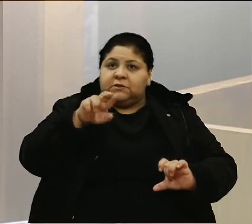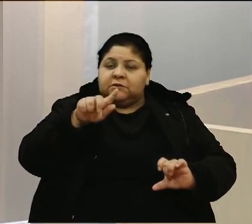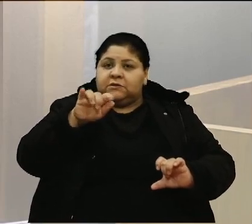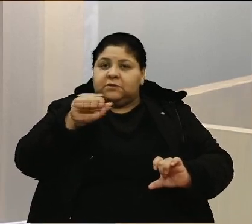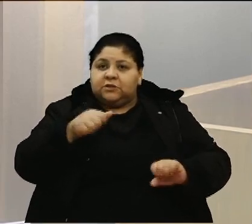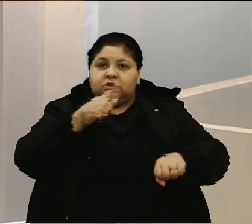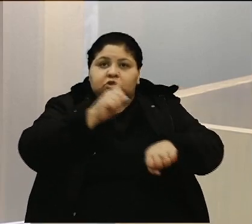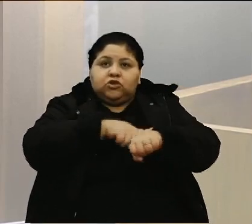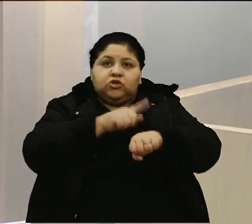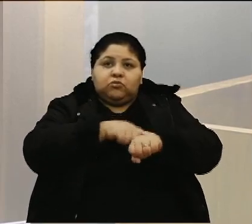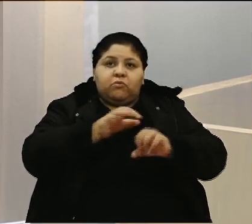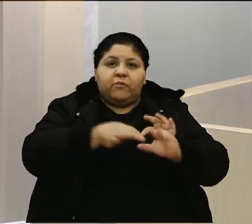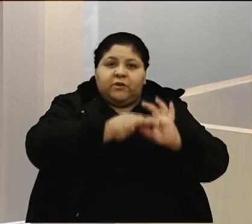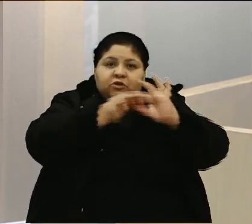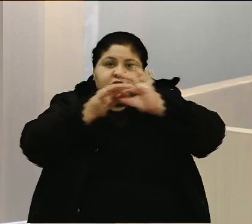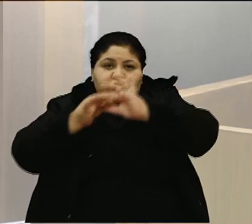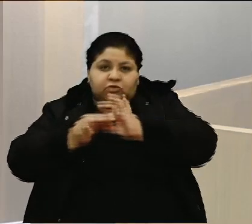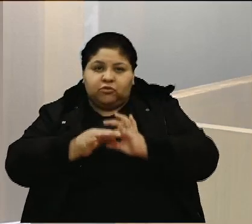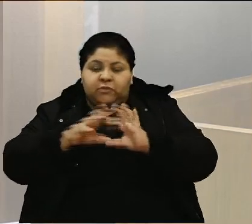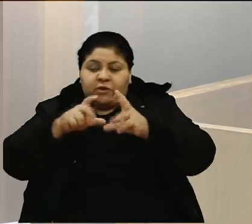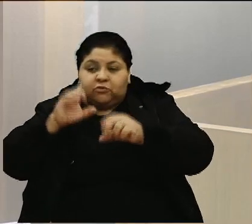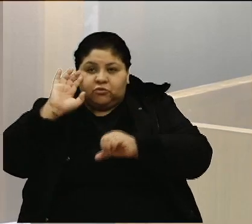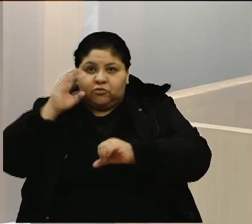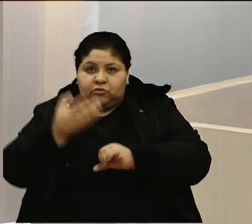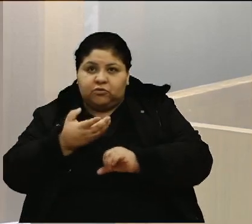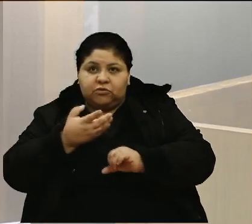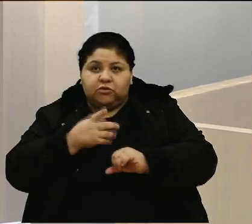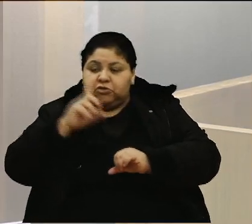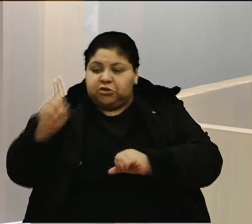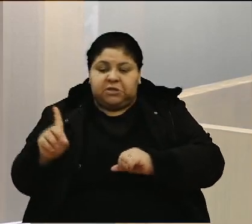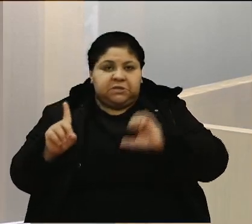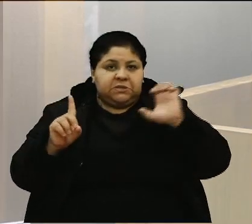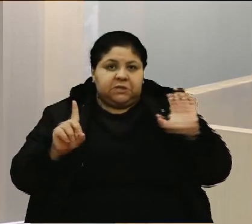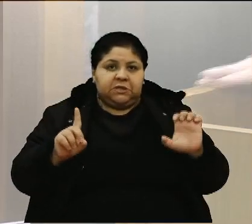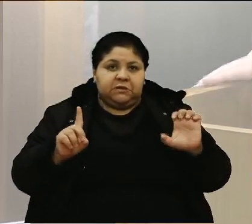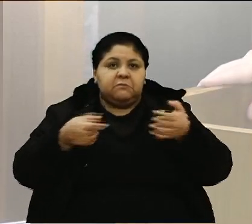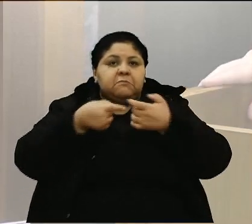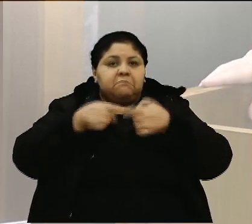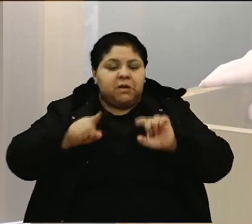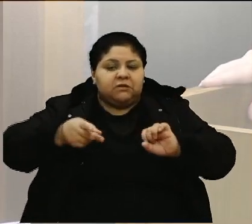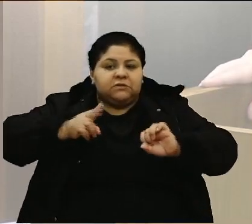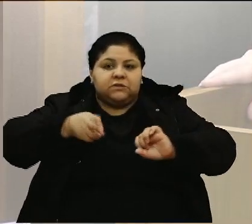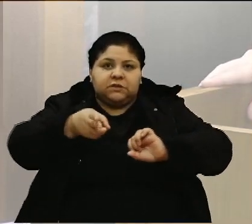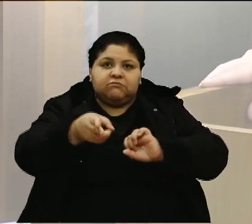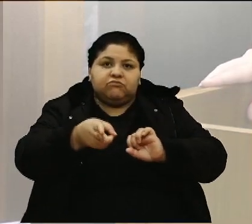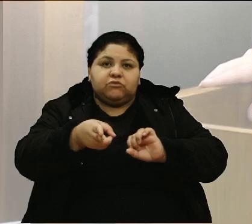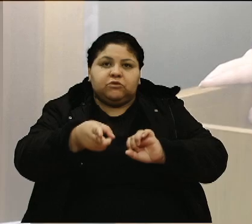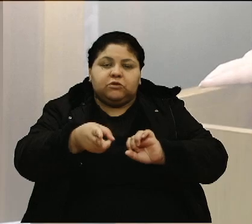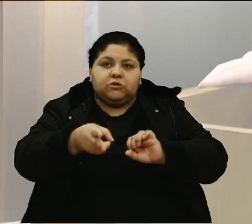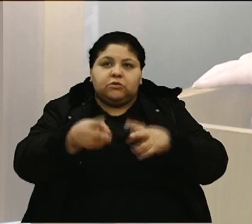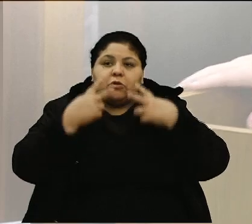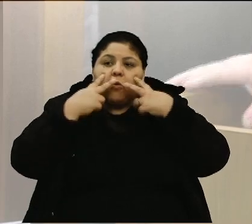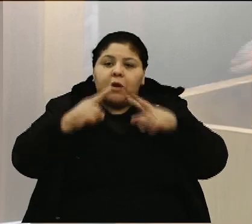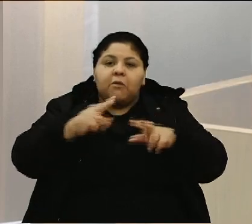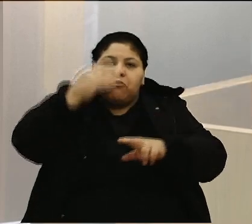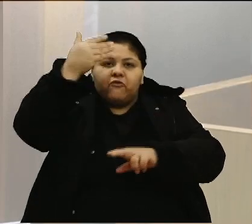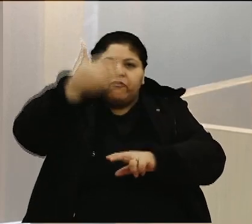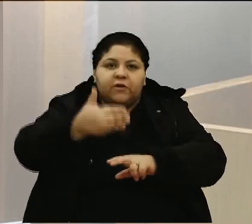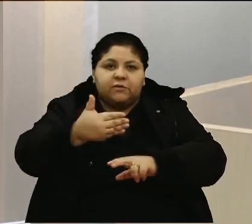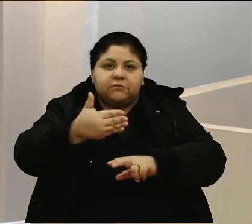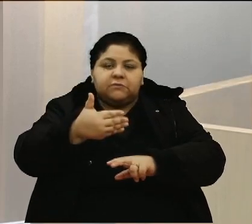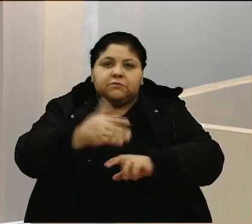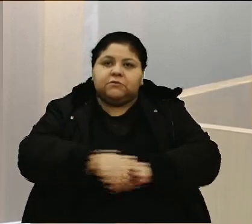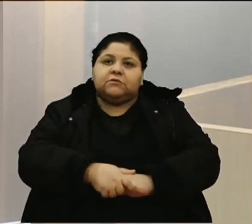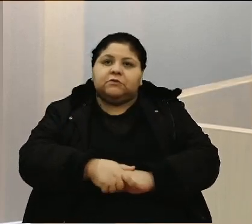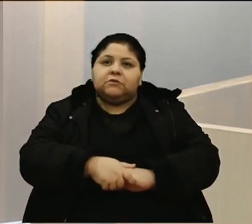todos se unam para que as coisas aconteçam. Quer seja de direita, de esquerda, mas sempre vamos olhar para frente. Mas